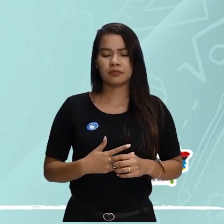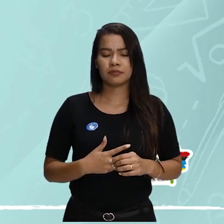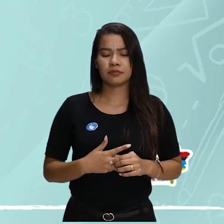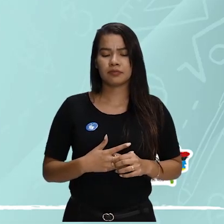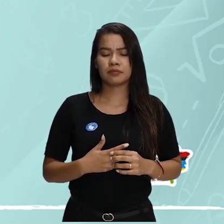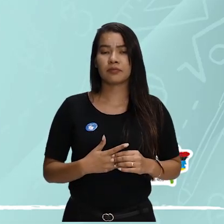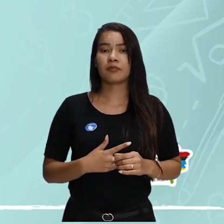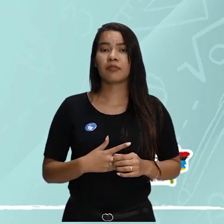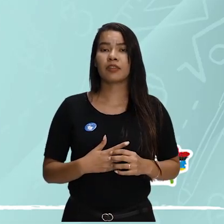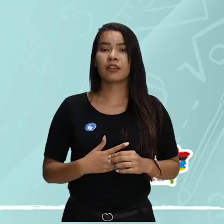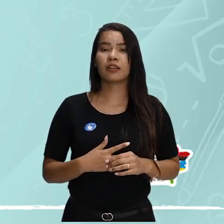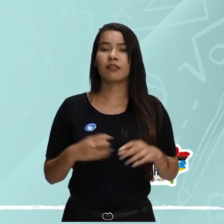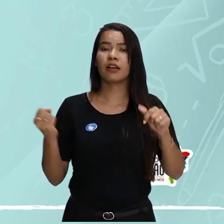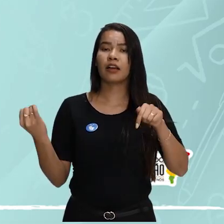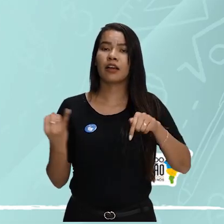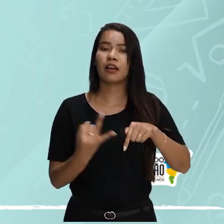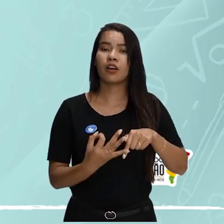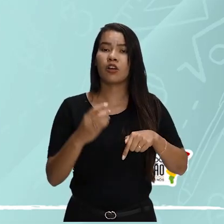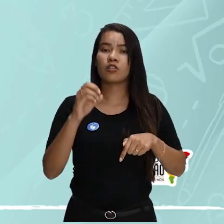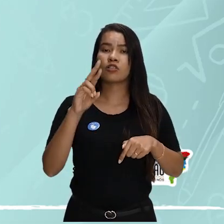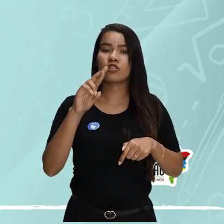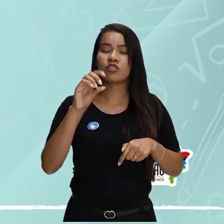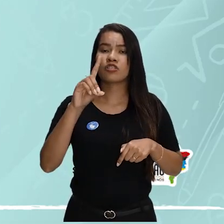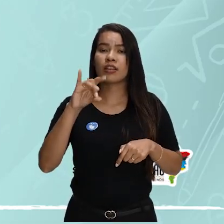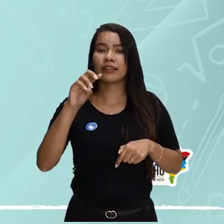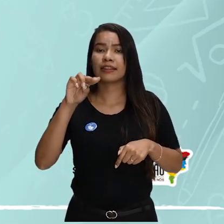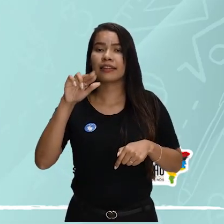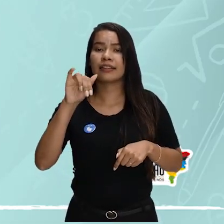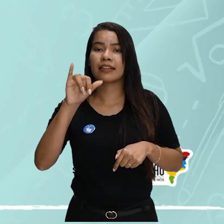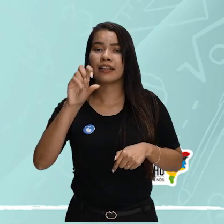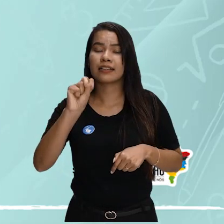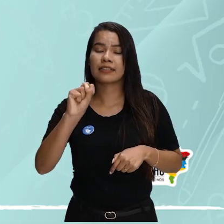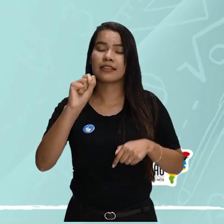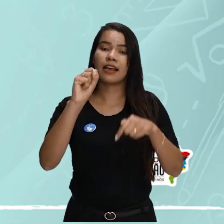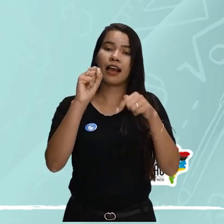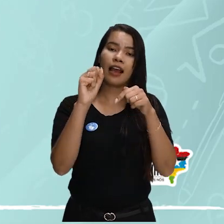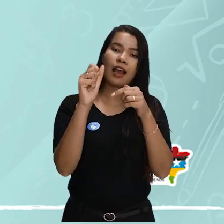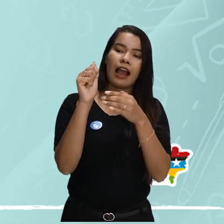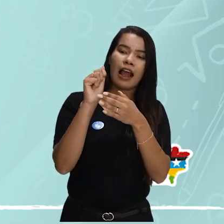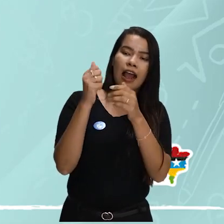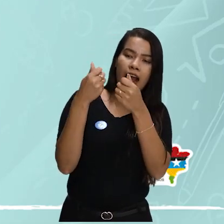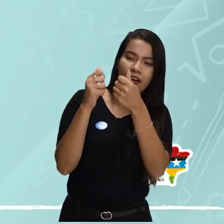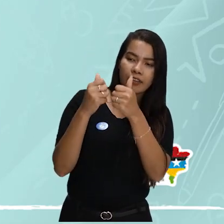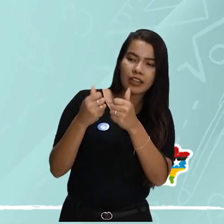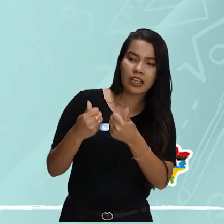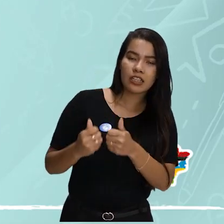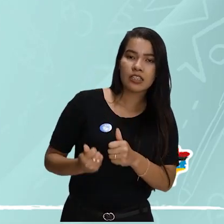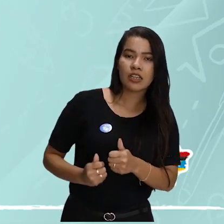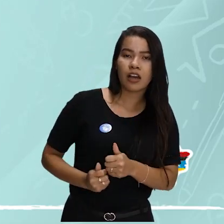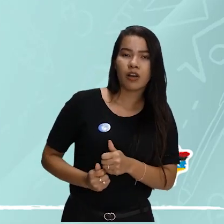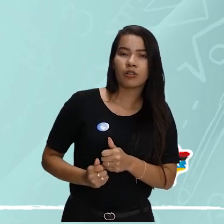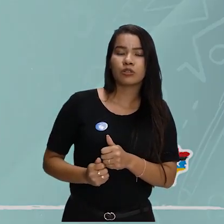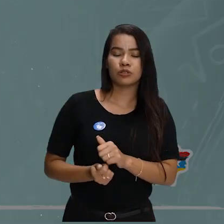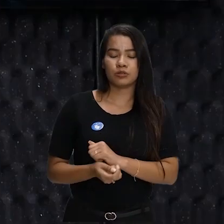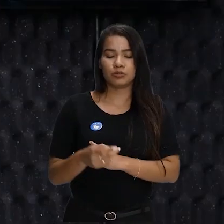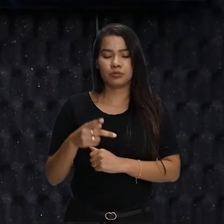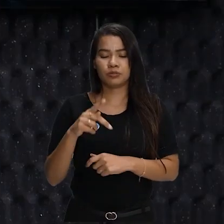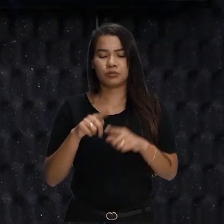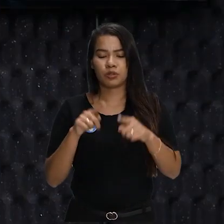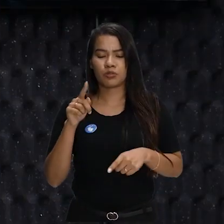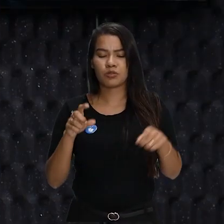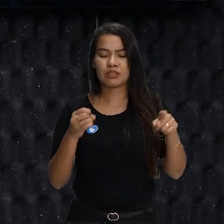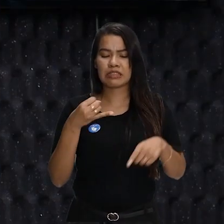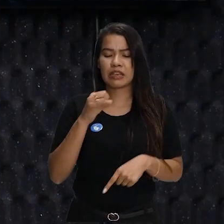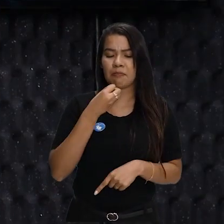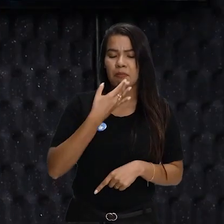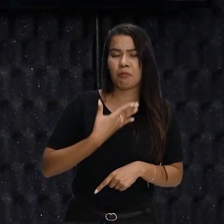do produto, né? Se é bom, se é ruim, se é péssimo, né? Então você tem aqui de 1 a 5, embora seja um número, mas aquele número